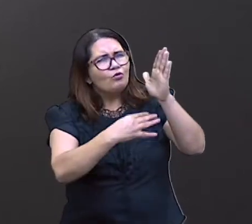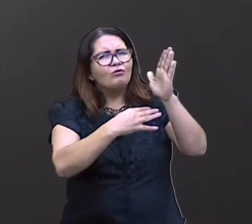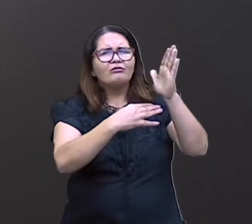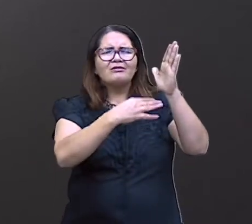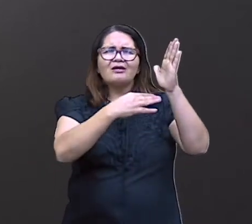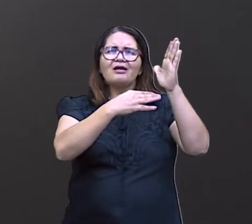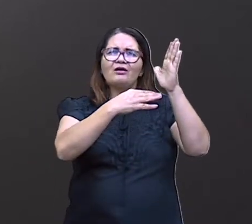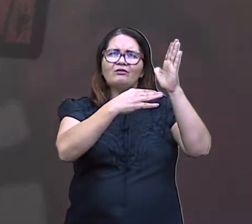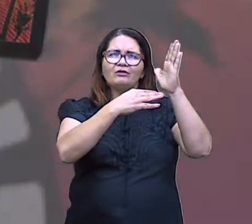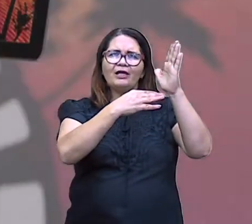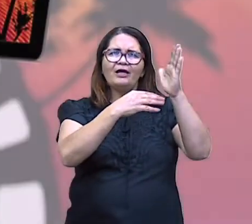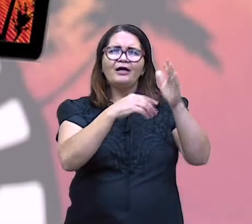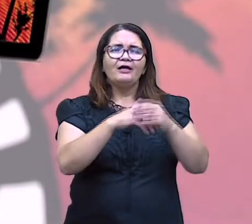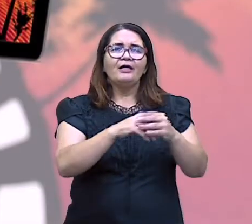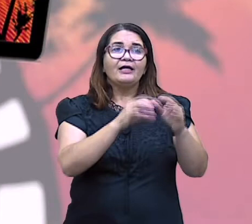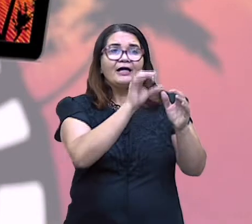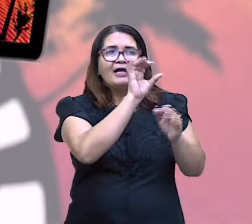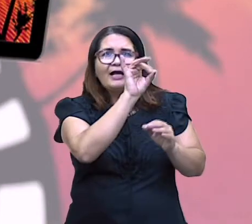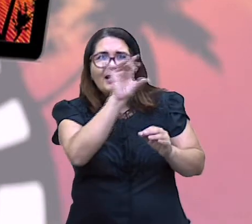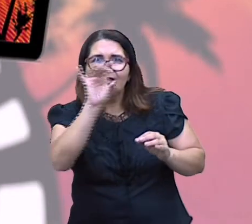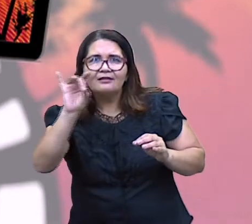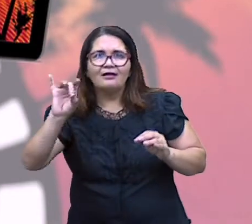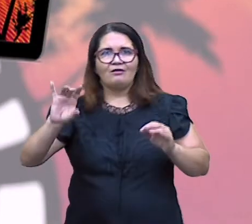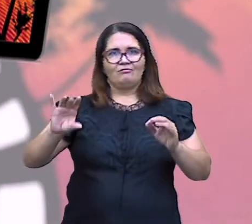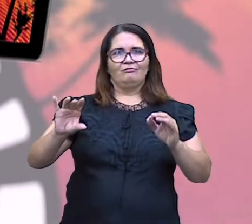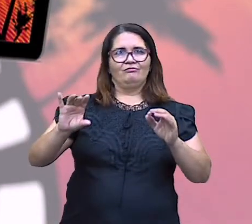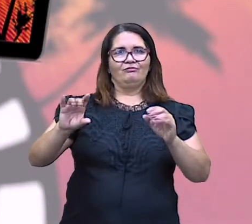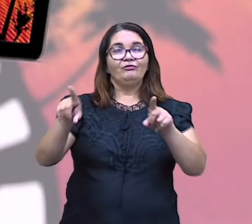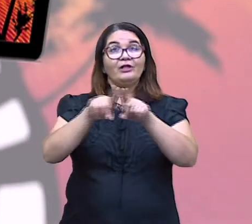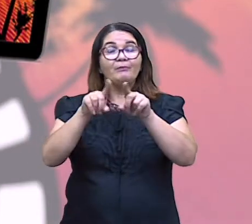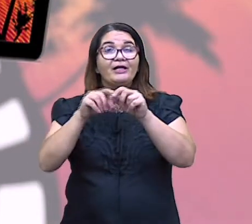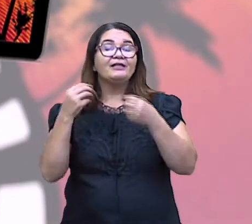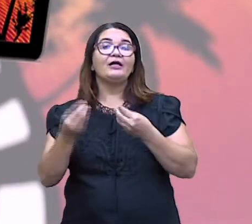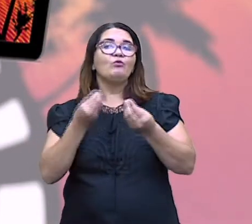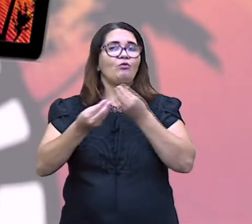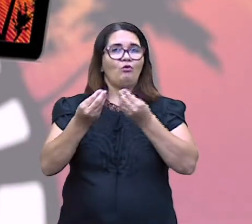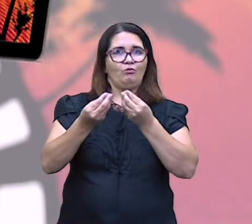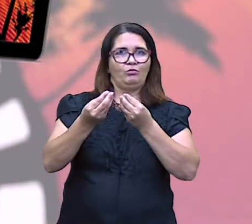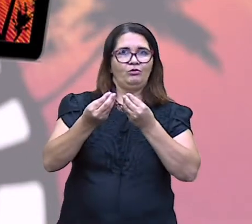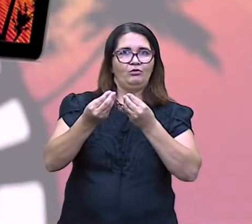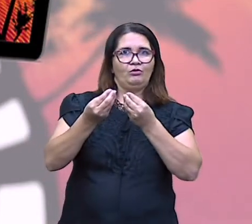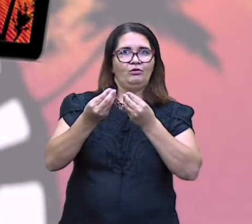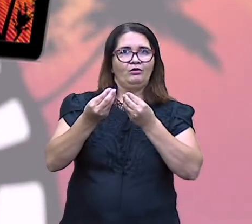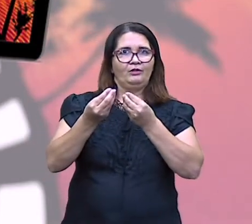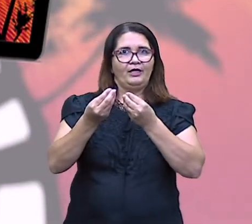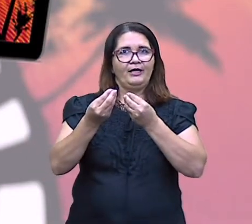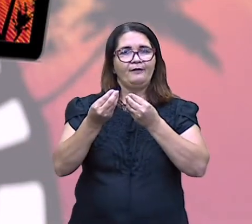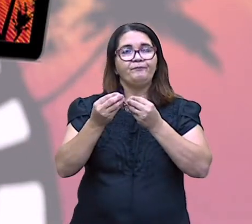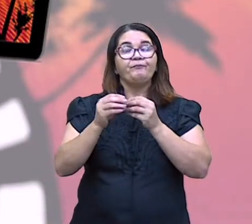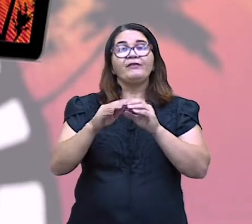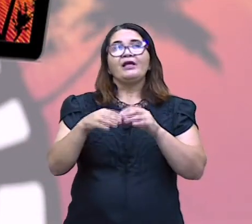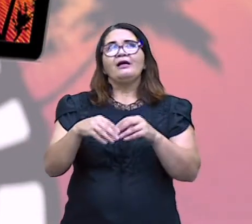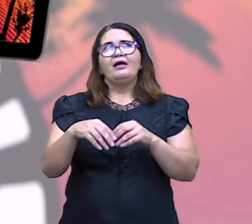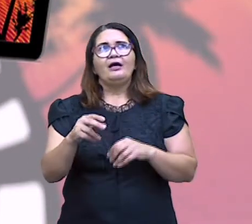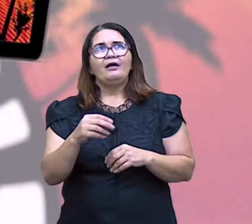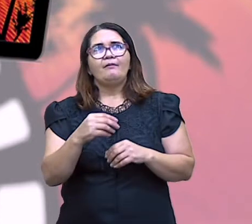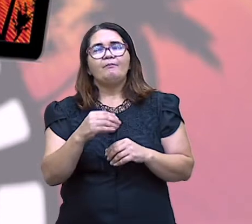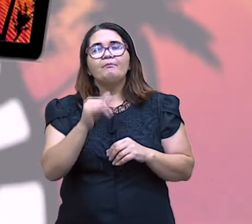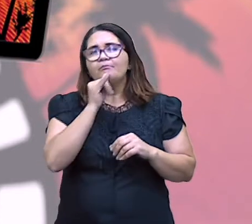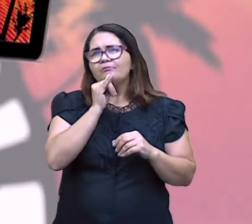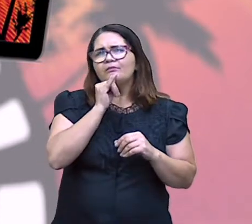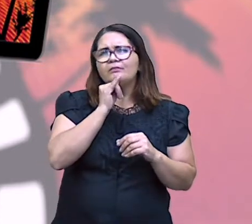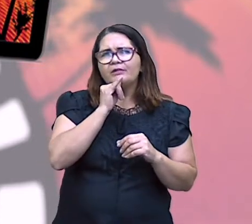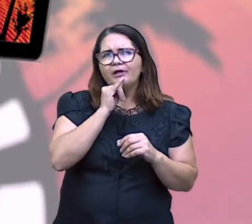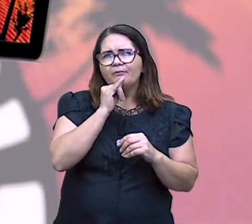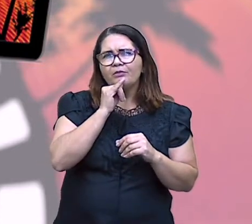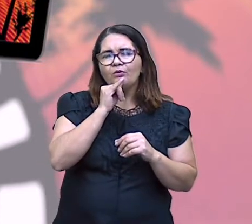faz aí, ela é chamada de tratamento. Porque se você precisa mudar alguma coisa na cena, você